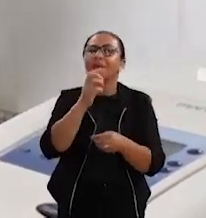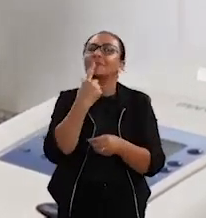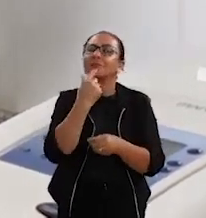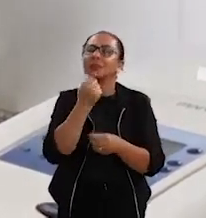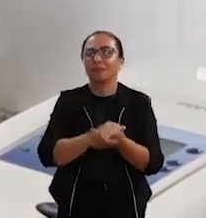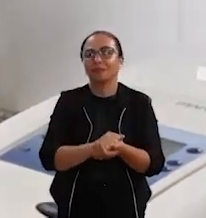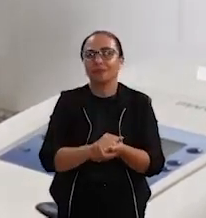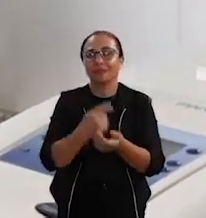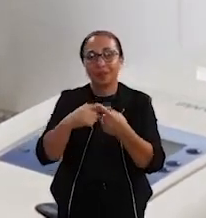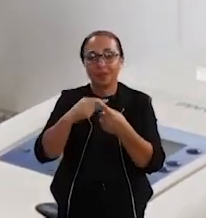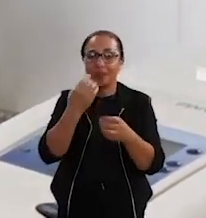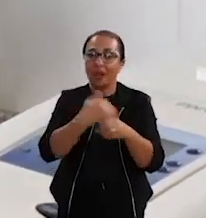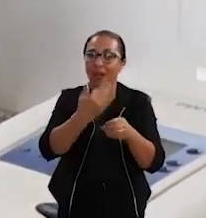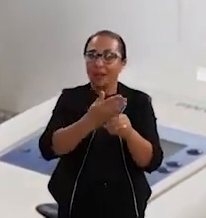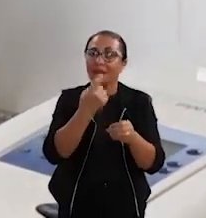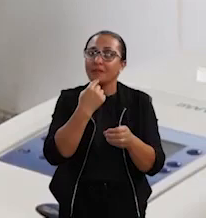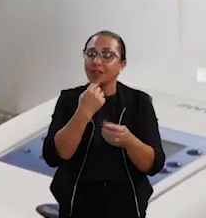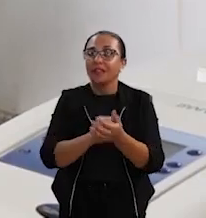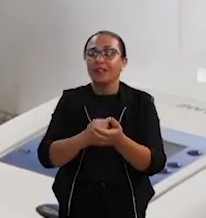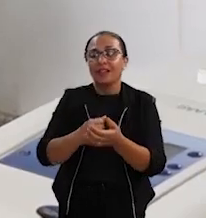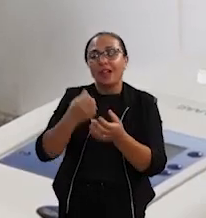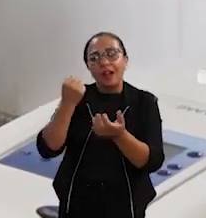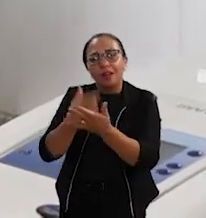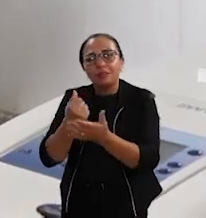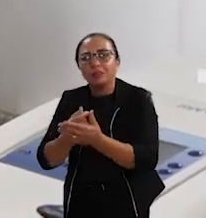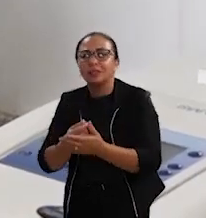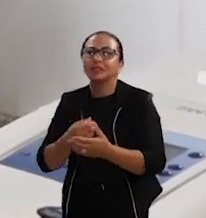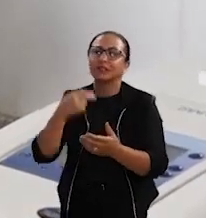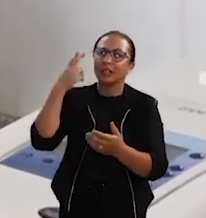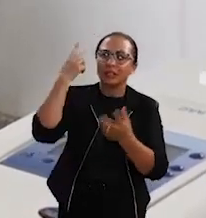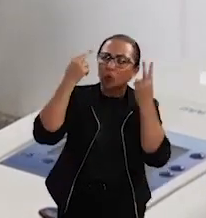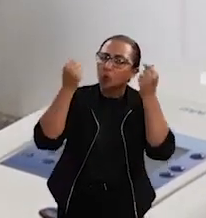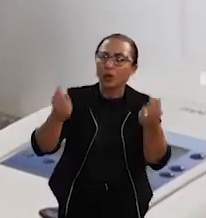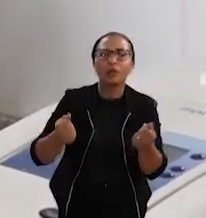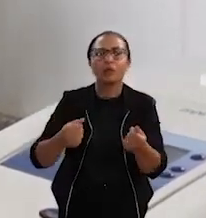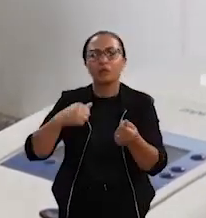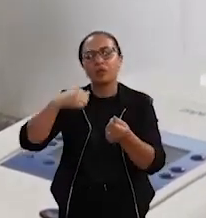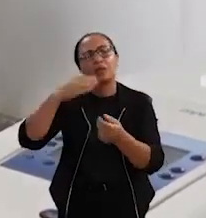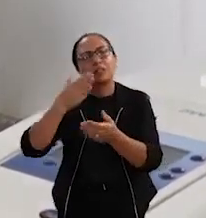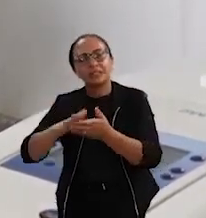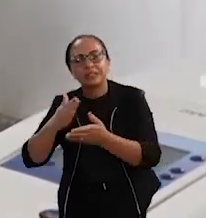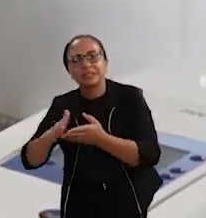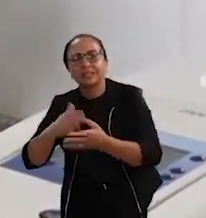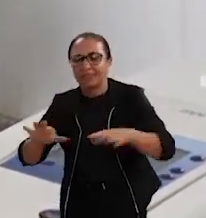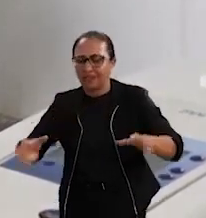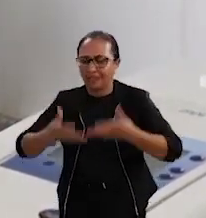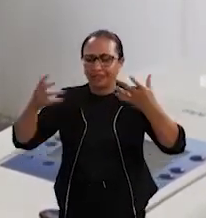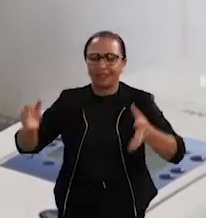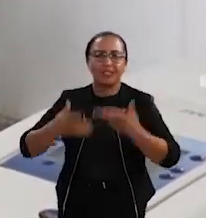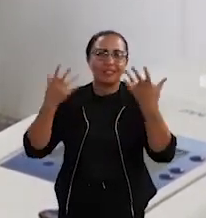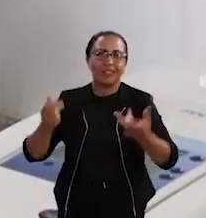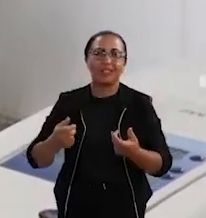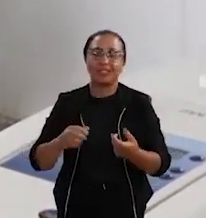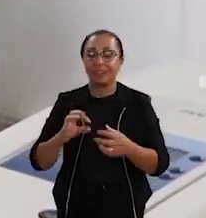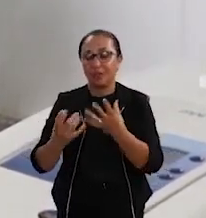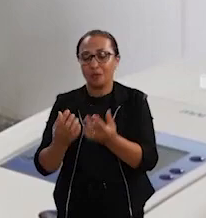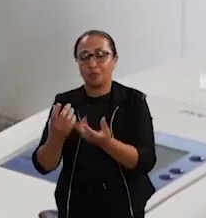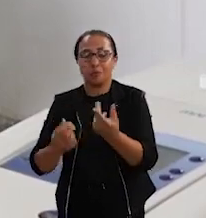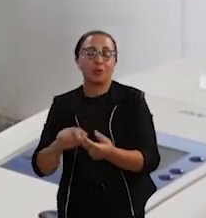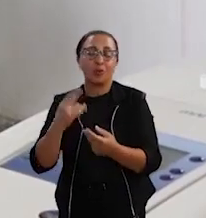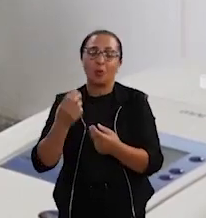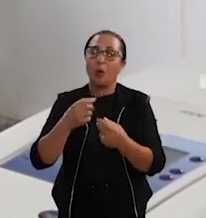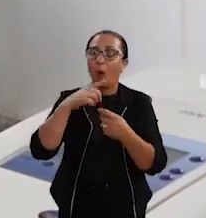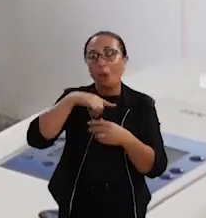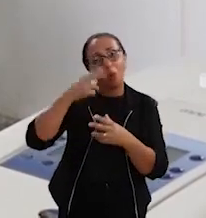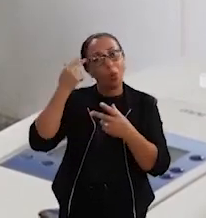né? Porque a gente sabe que a beterraba é comumente consumida de forma in natura, em saladas, cruas ou cozidas. E a indústria